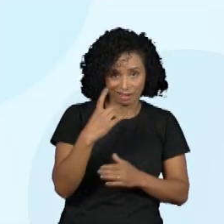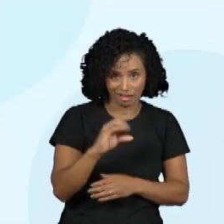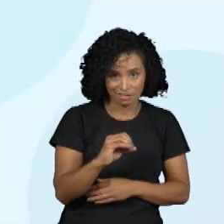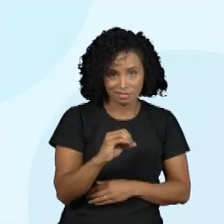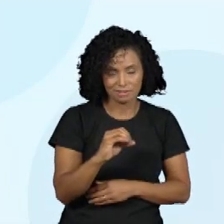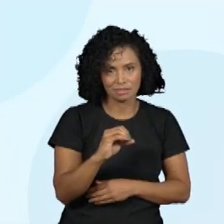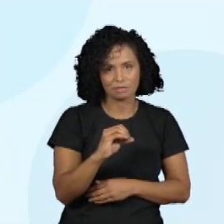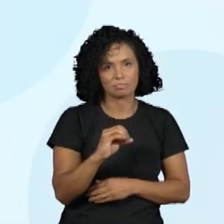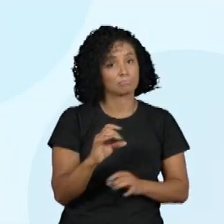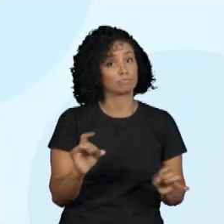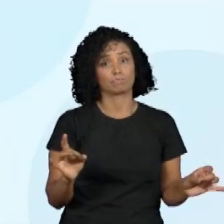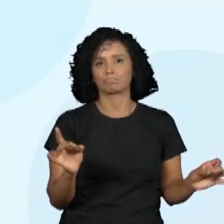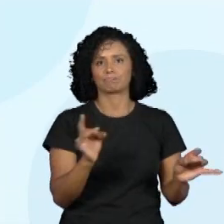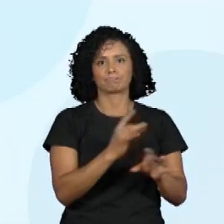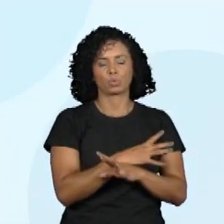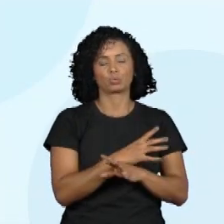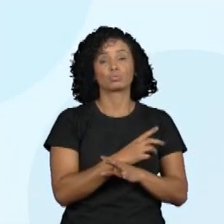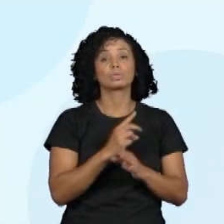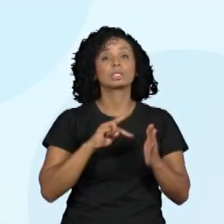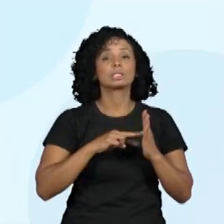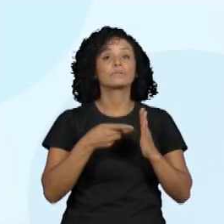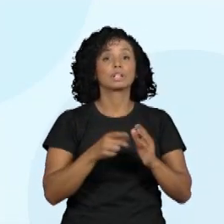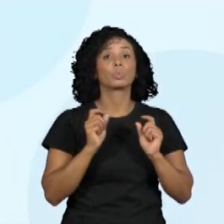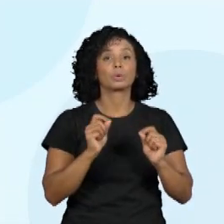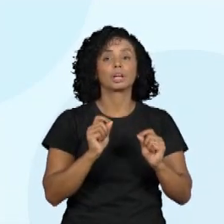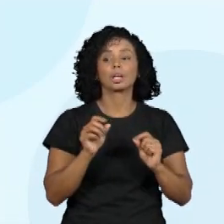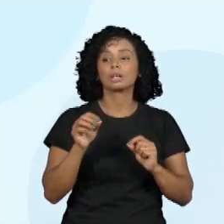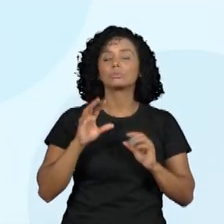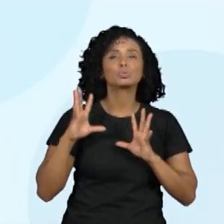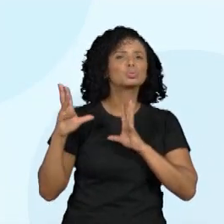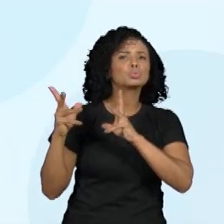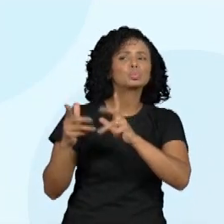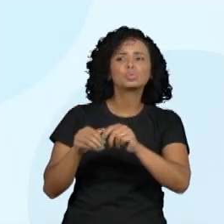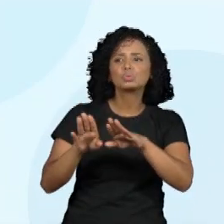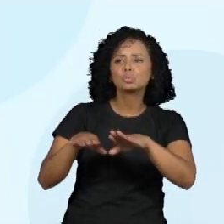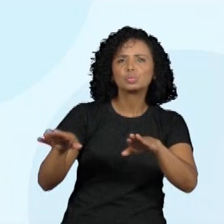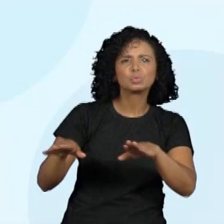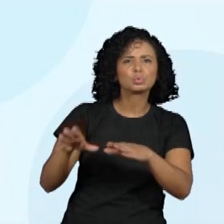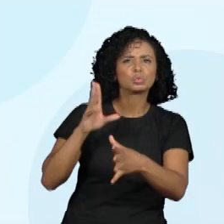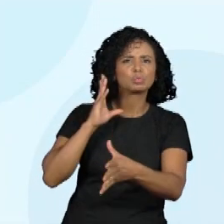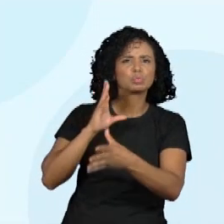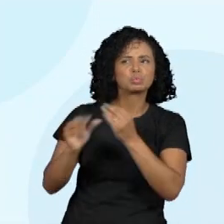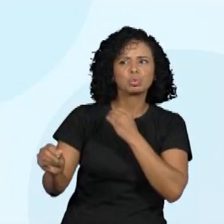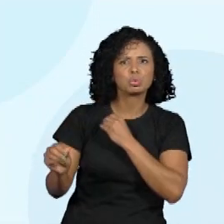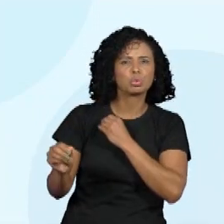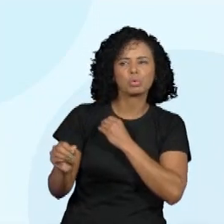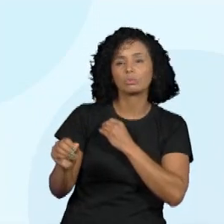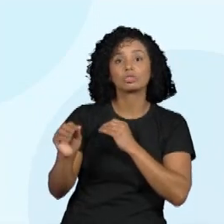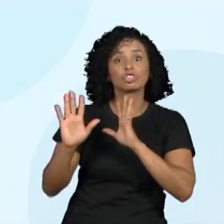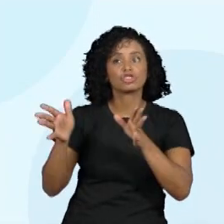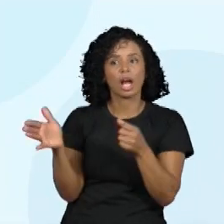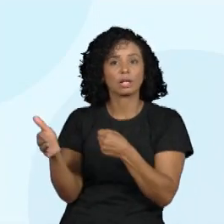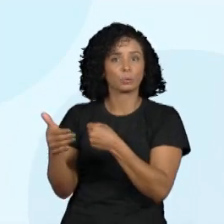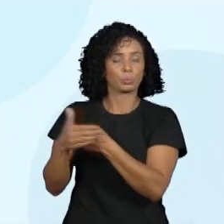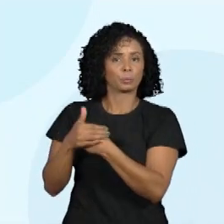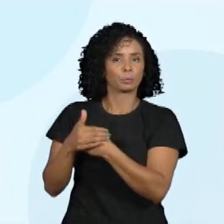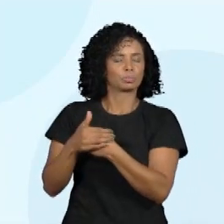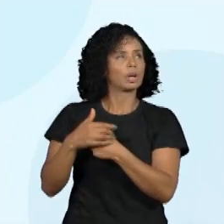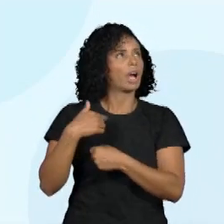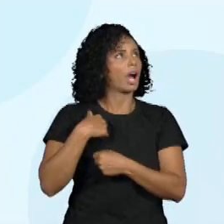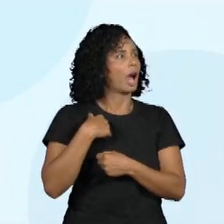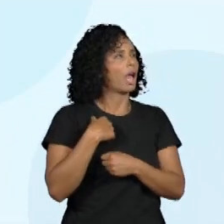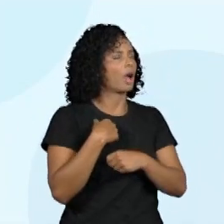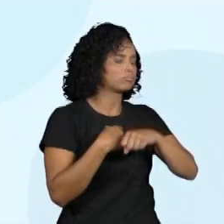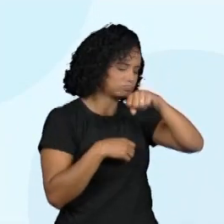deve-se certificar se todos se esconderam e perguntar. Então, vocês viram que todo momento ele